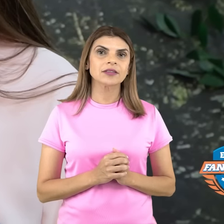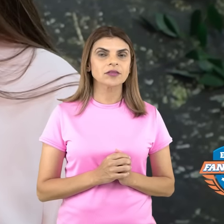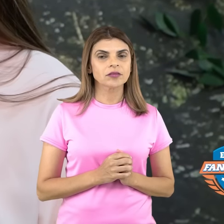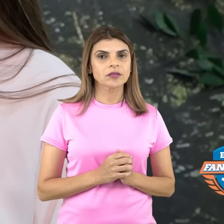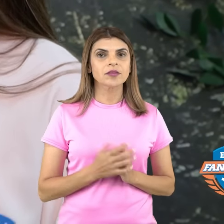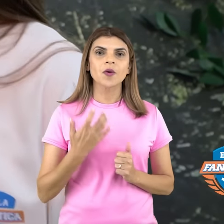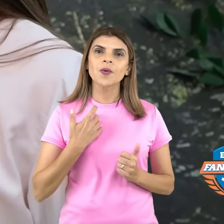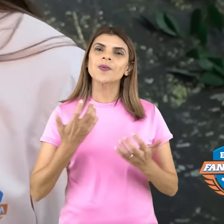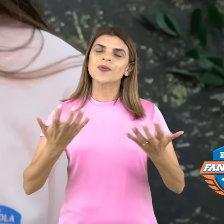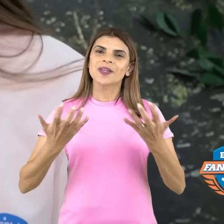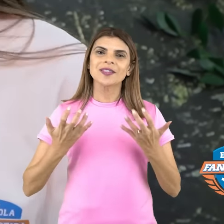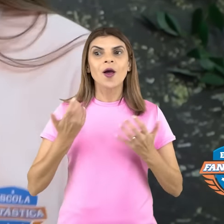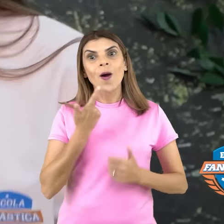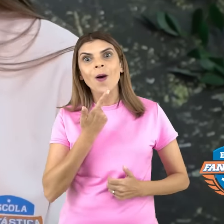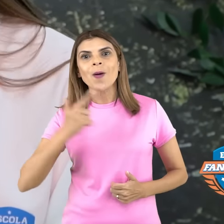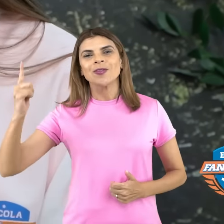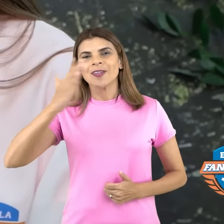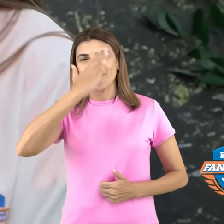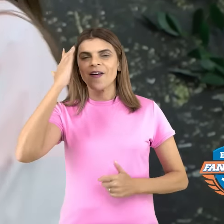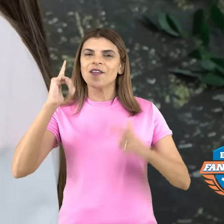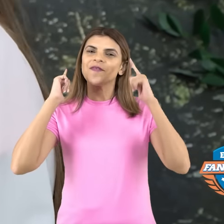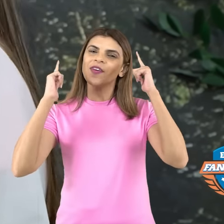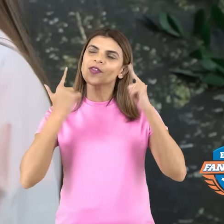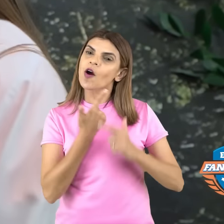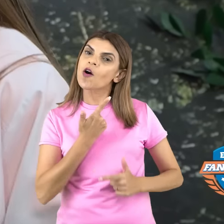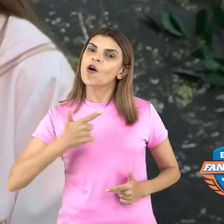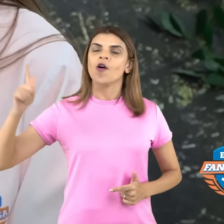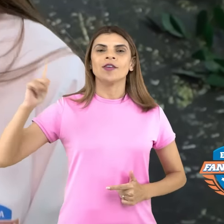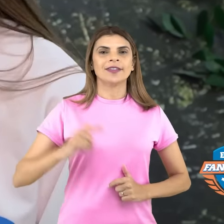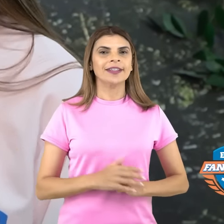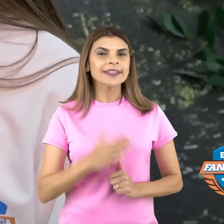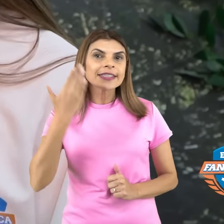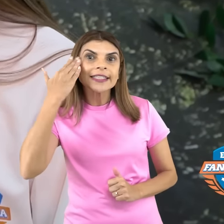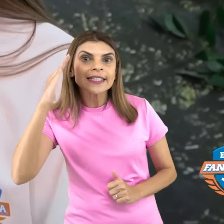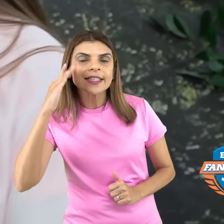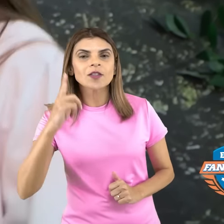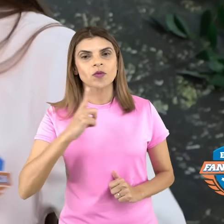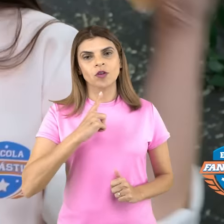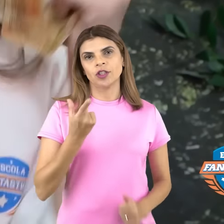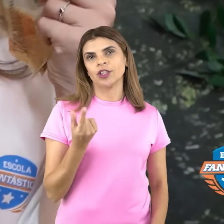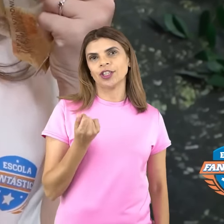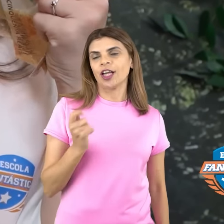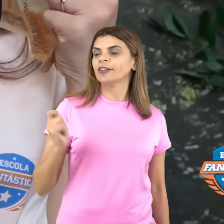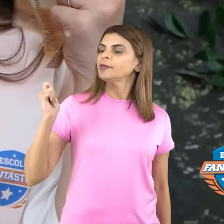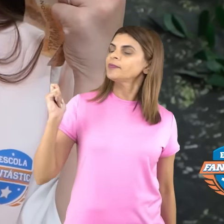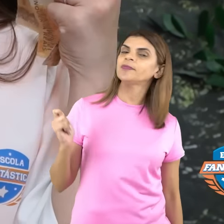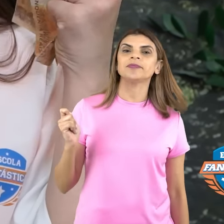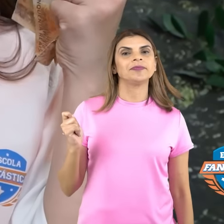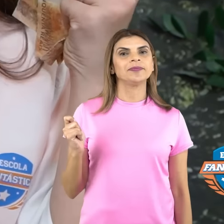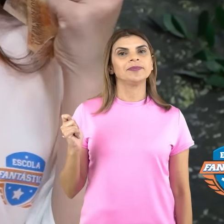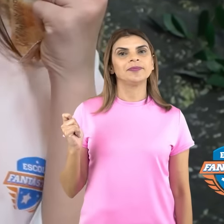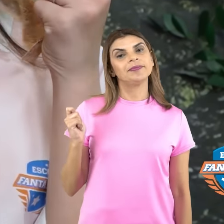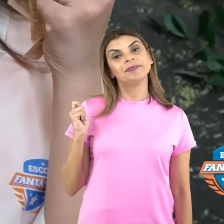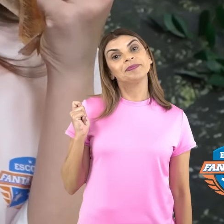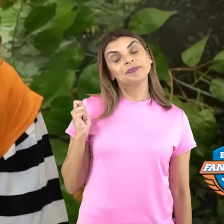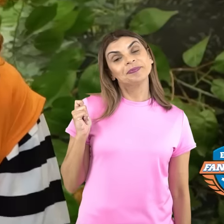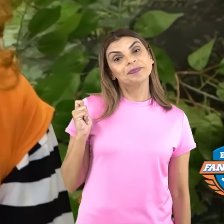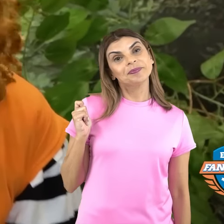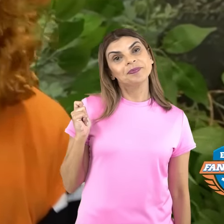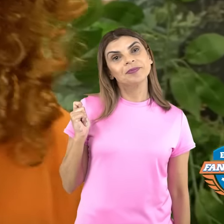Eu quero ser outra aventureira agora, entendeu? Eu tenho dinheiro.